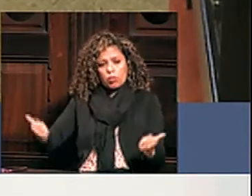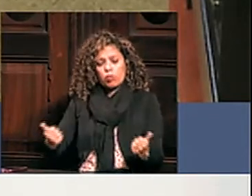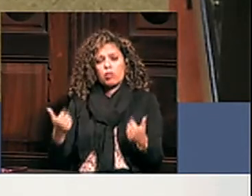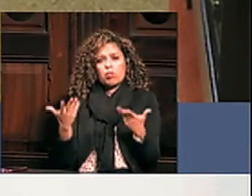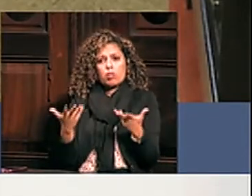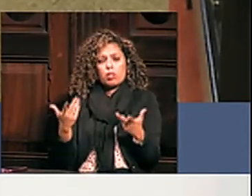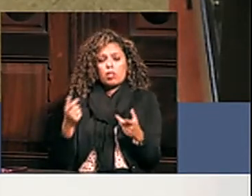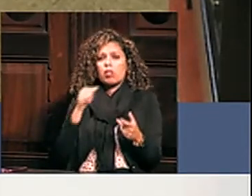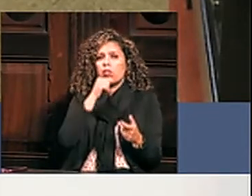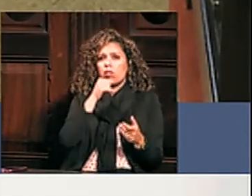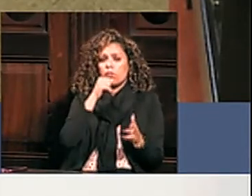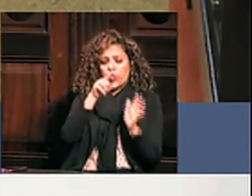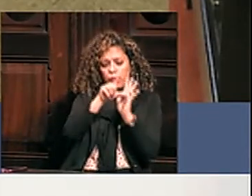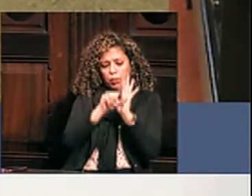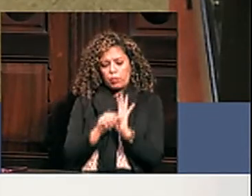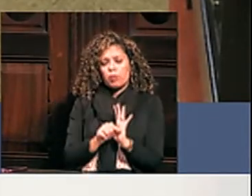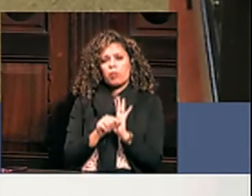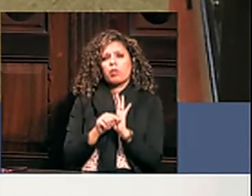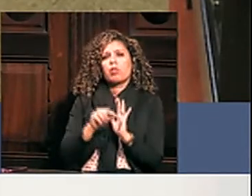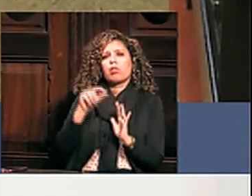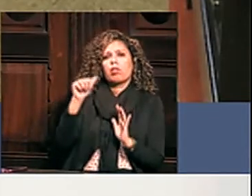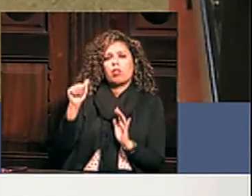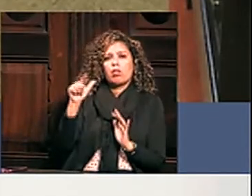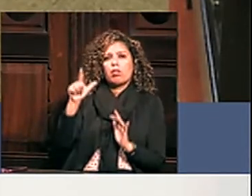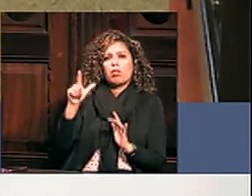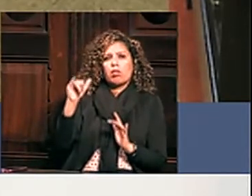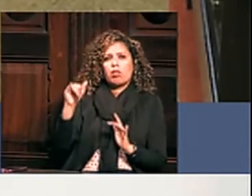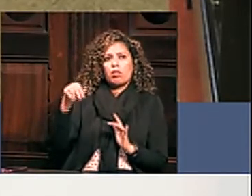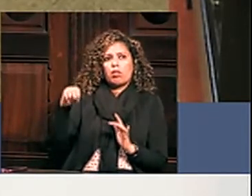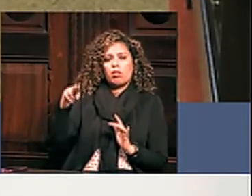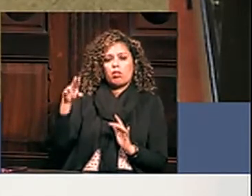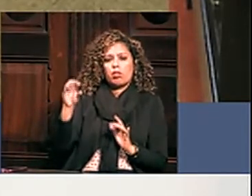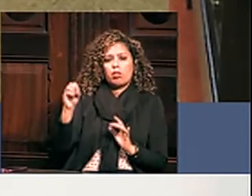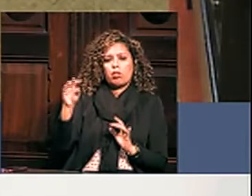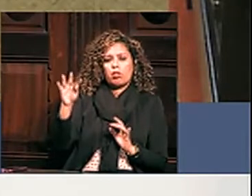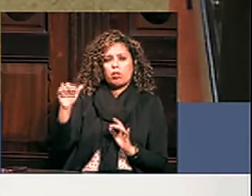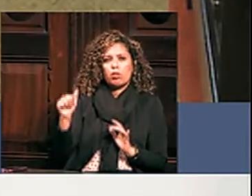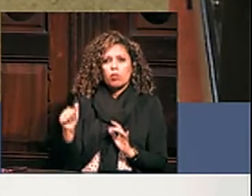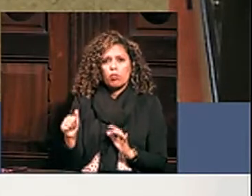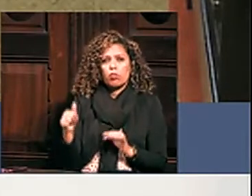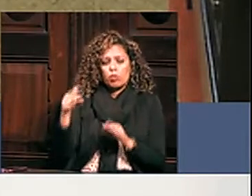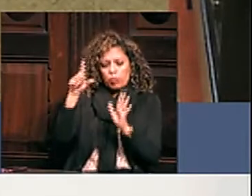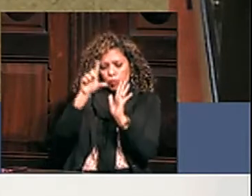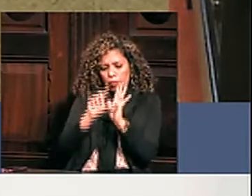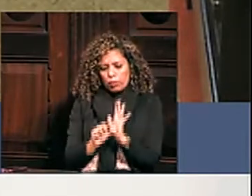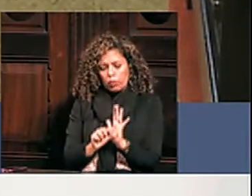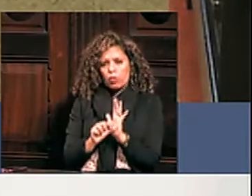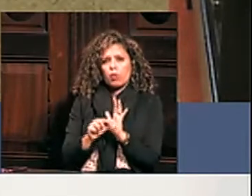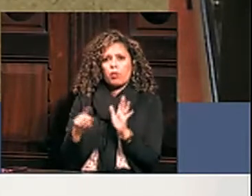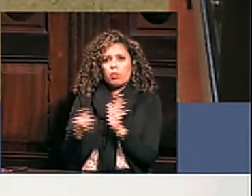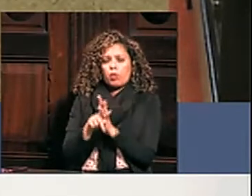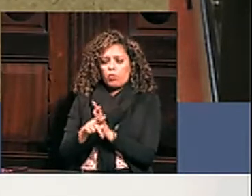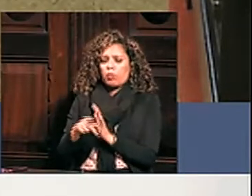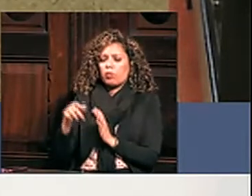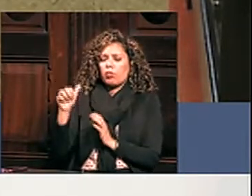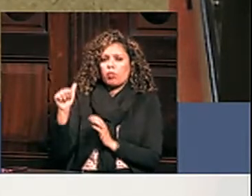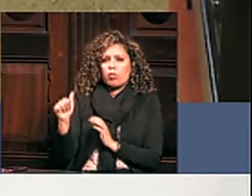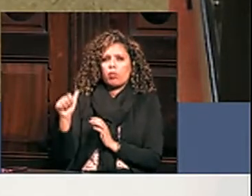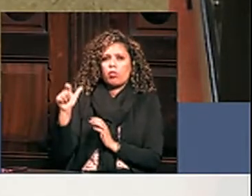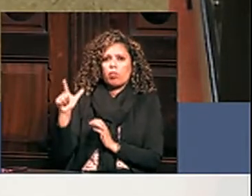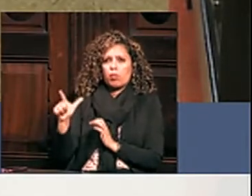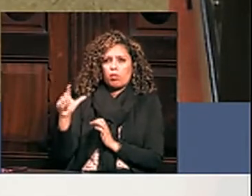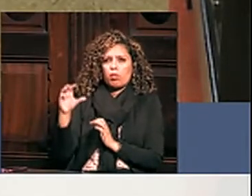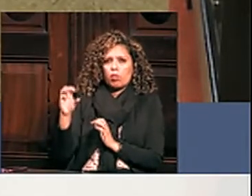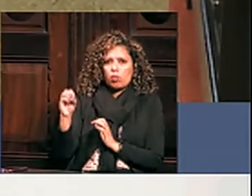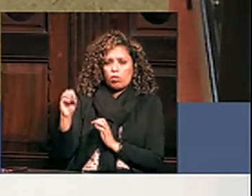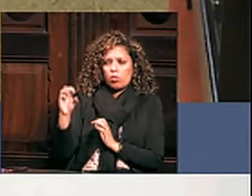alíquota do álcool. Porque a alíquota do álcool aqui no estado do Rio de Janeiro, e o senhor que é da região